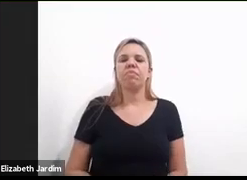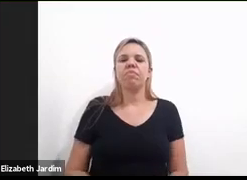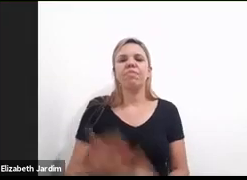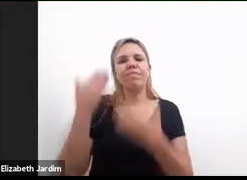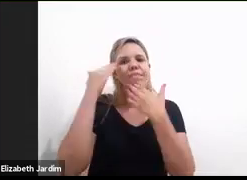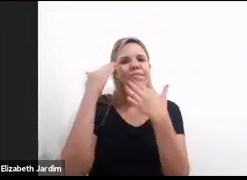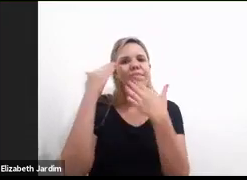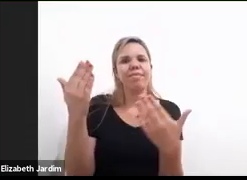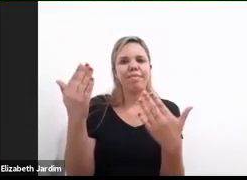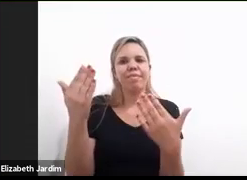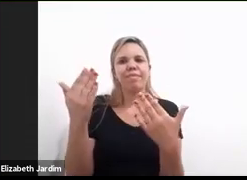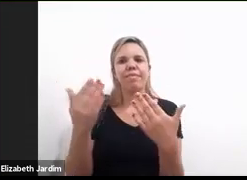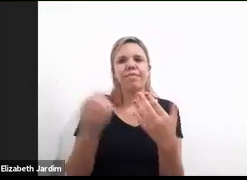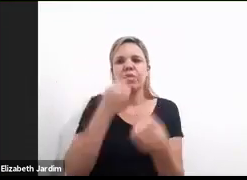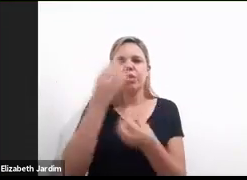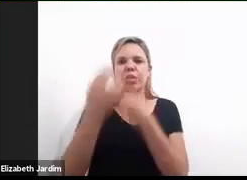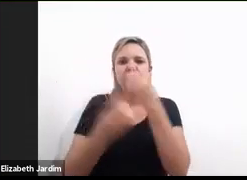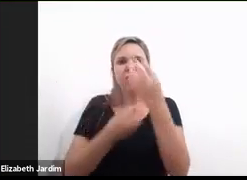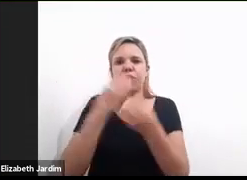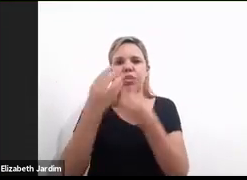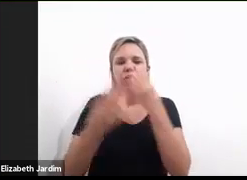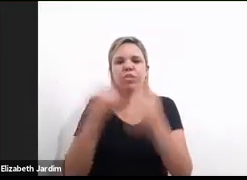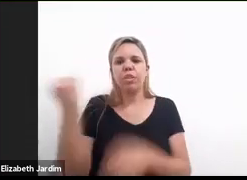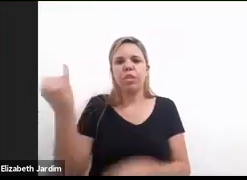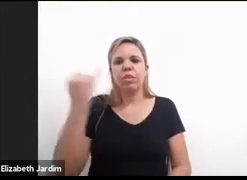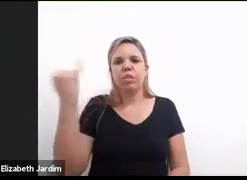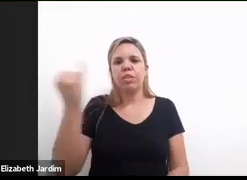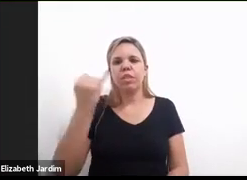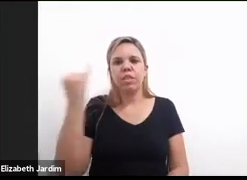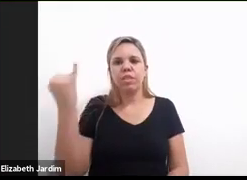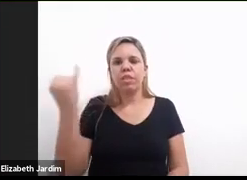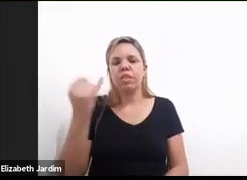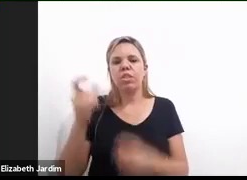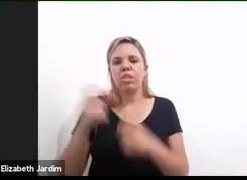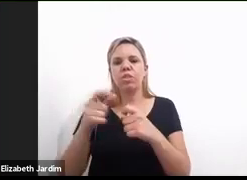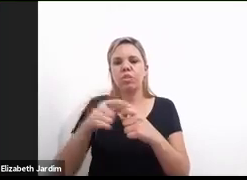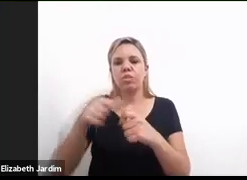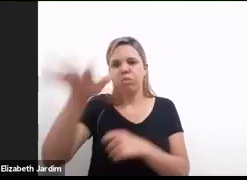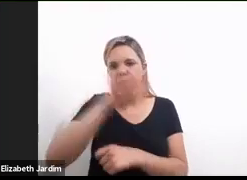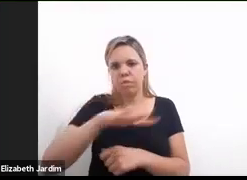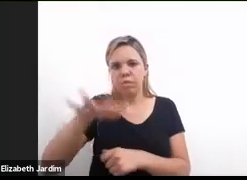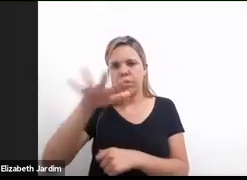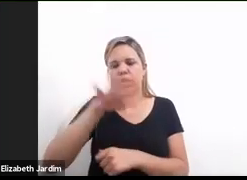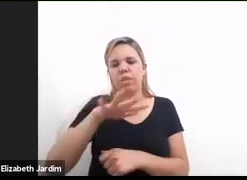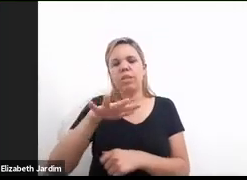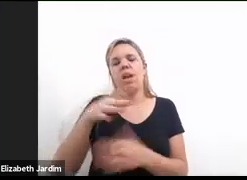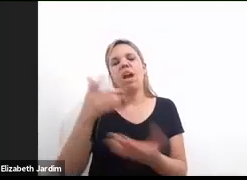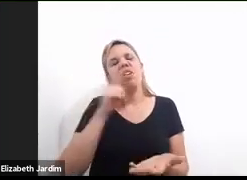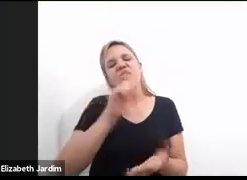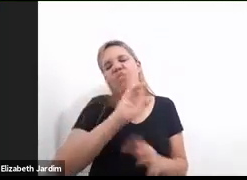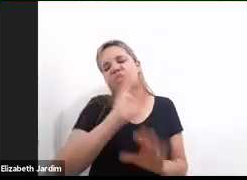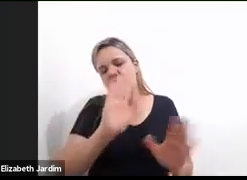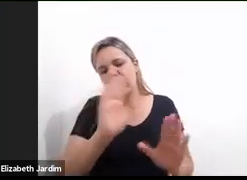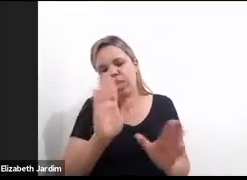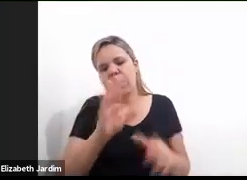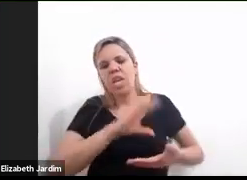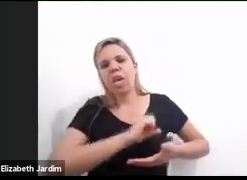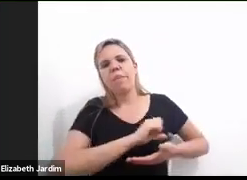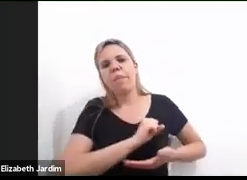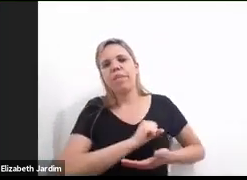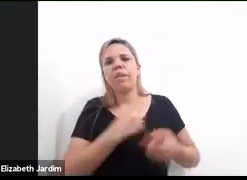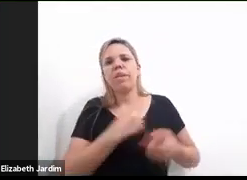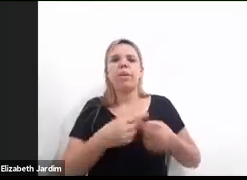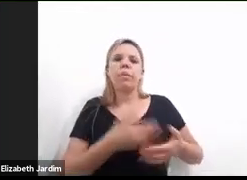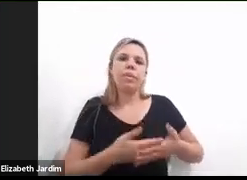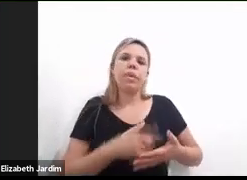Obrigada pelo seu relato, isso é muito importante, né? Os médicos, eles, não vai conseguir amamentar, porque o bebê